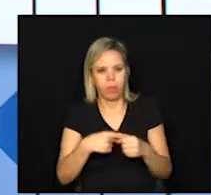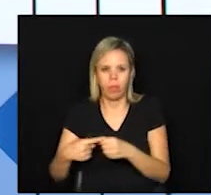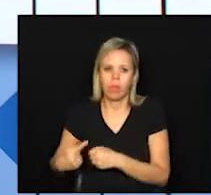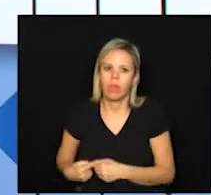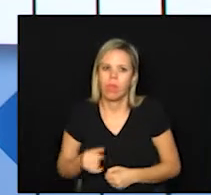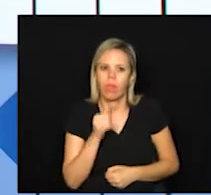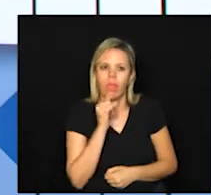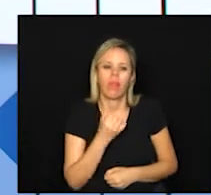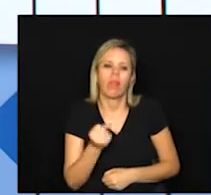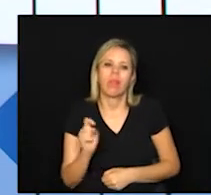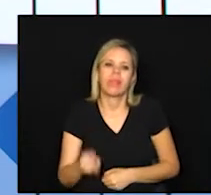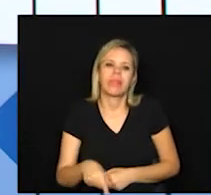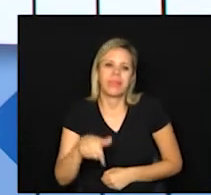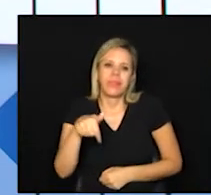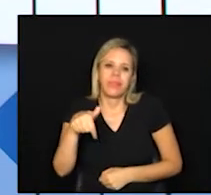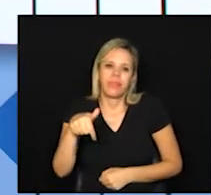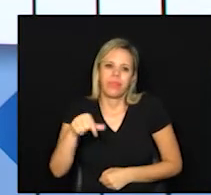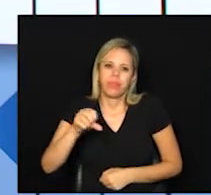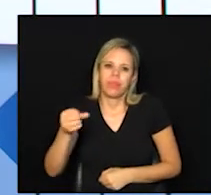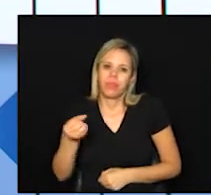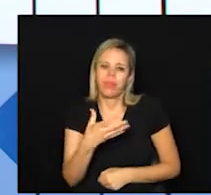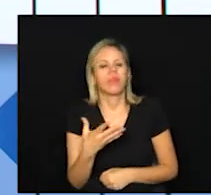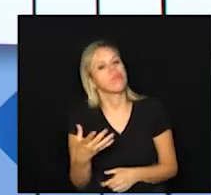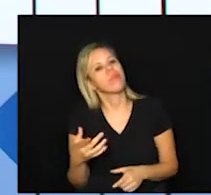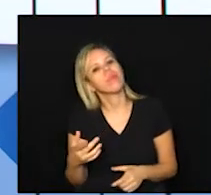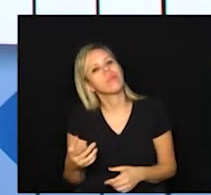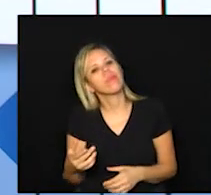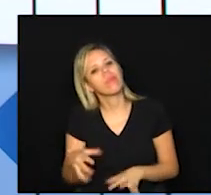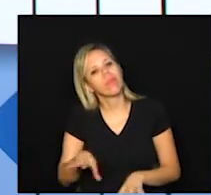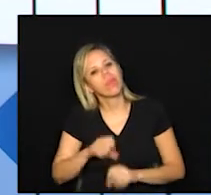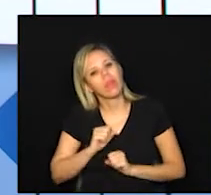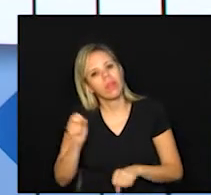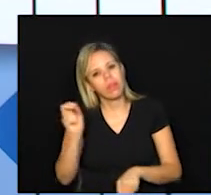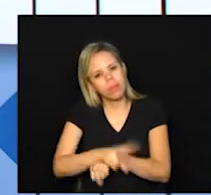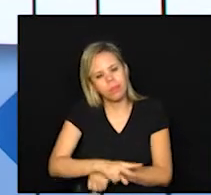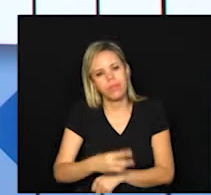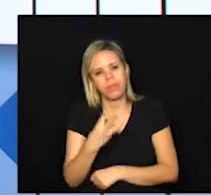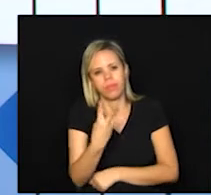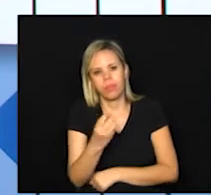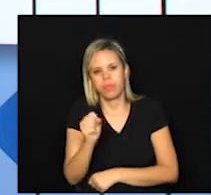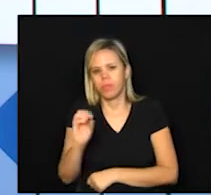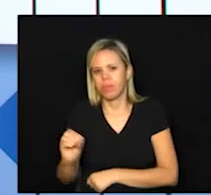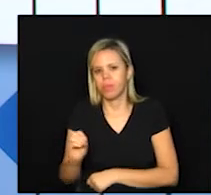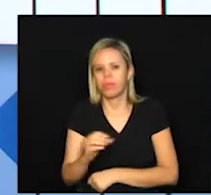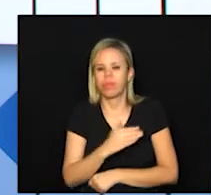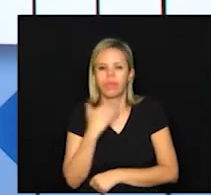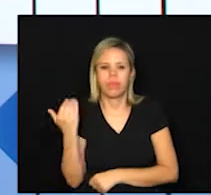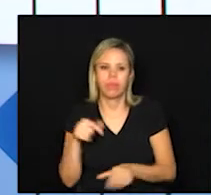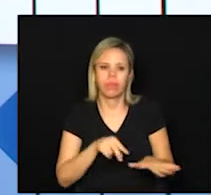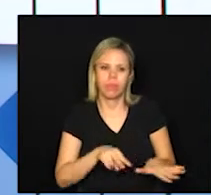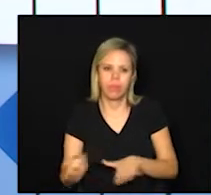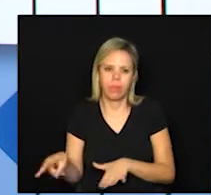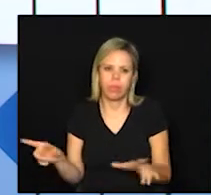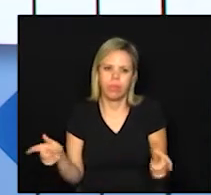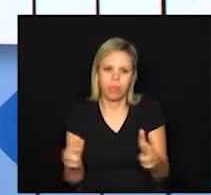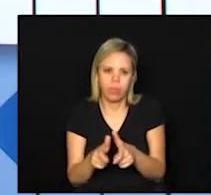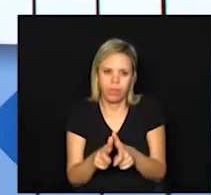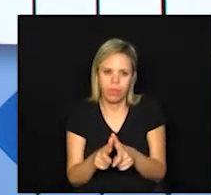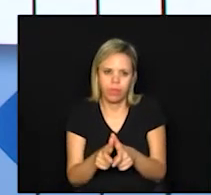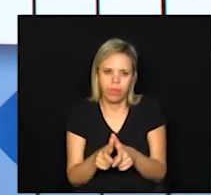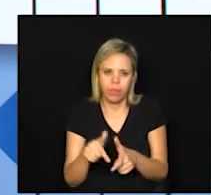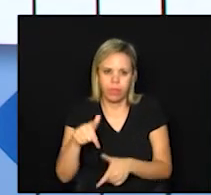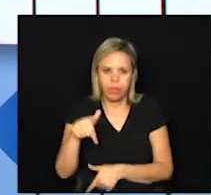Foram 8.700 novas infecções e 380 óbitos nesta semana, uma redução